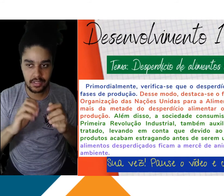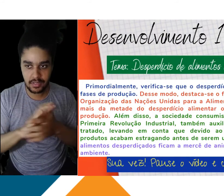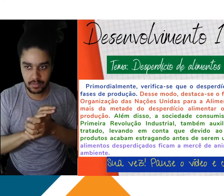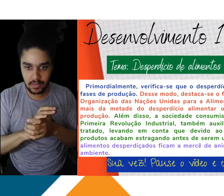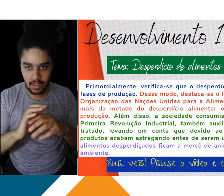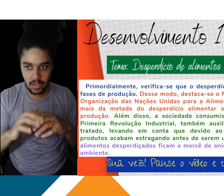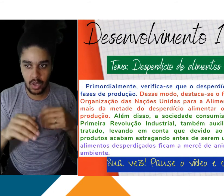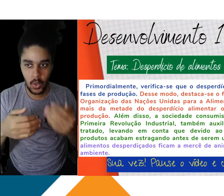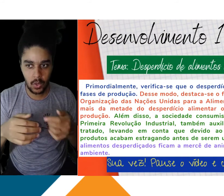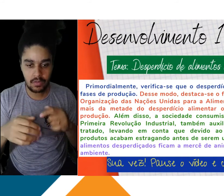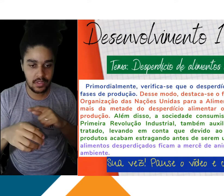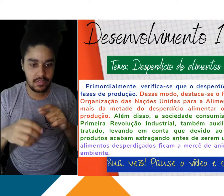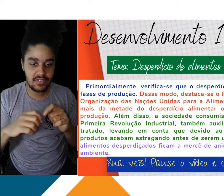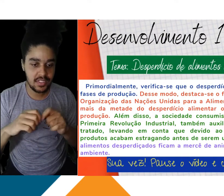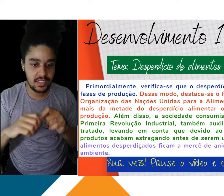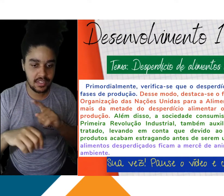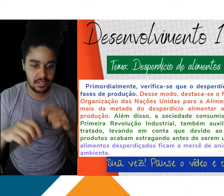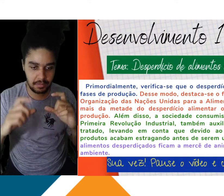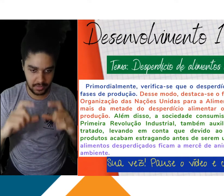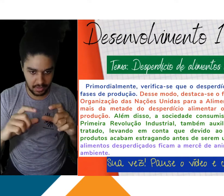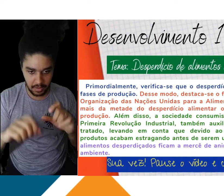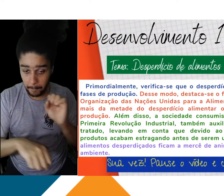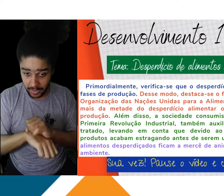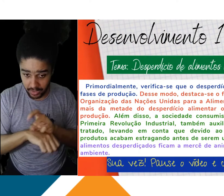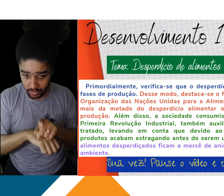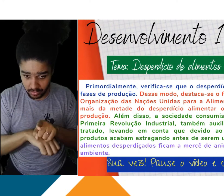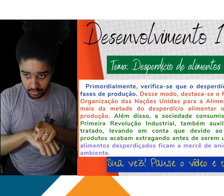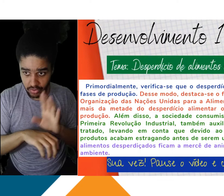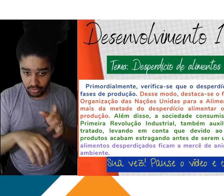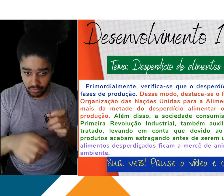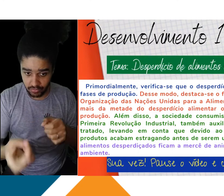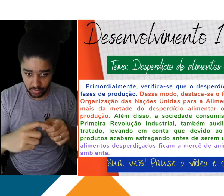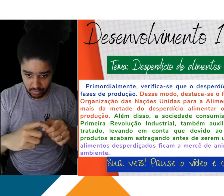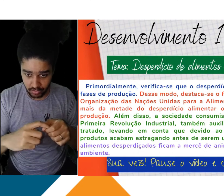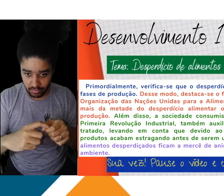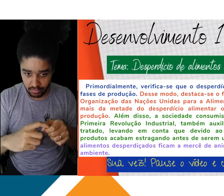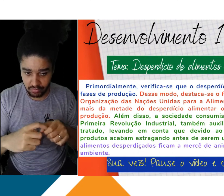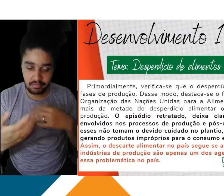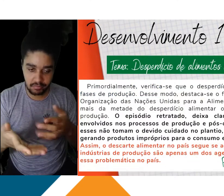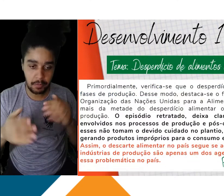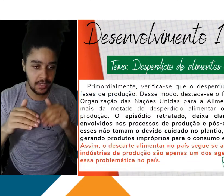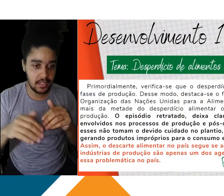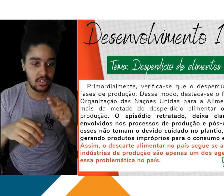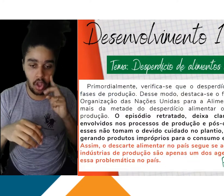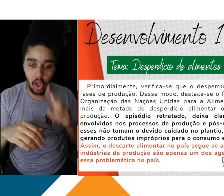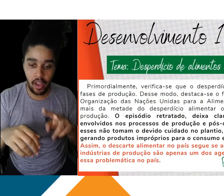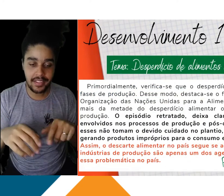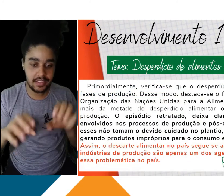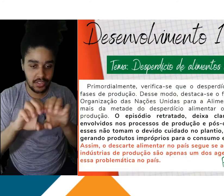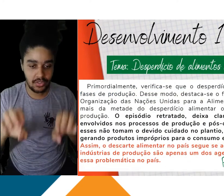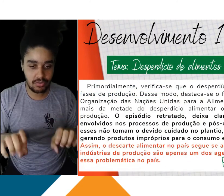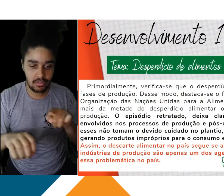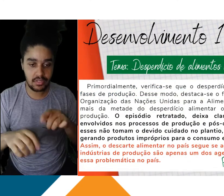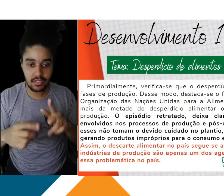essa solução? Qual alternativa você daria para esse parágrafo? Pausou? Vamos voltar? Beleza. Dá uma olhada